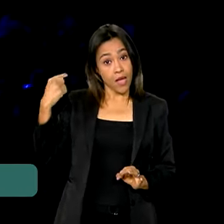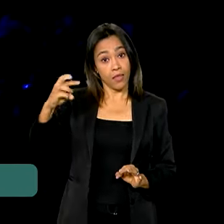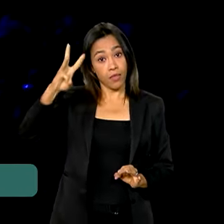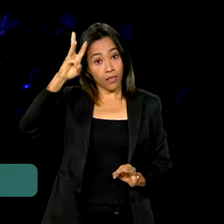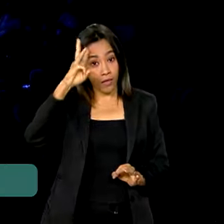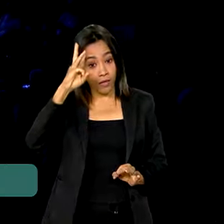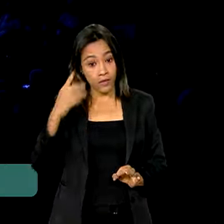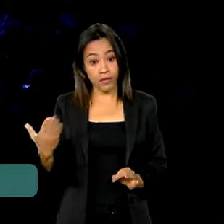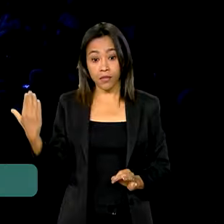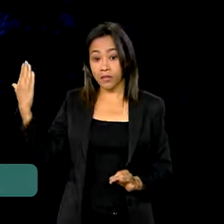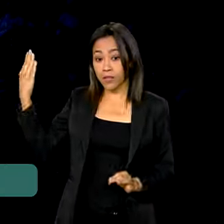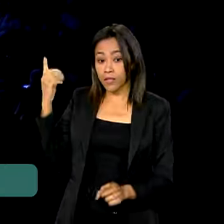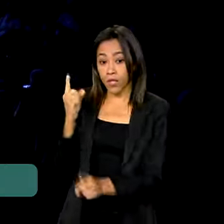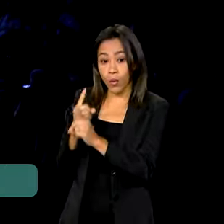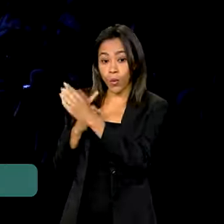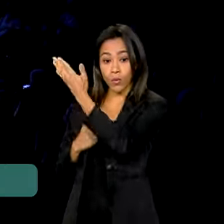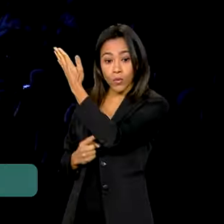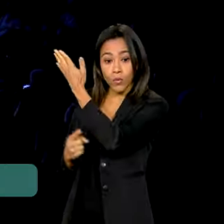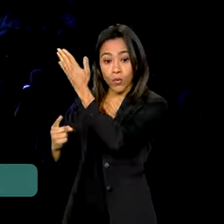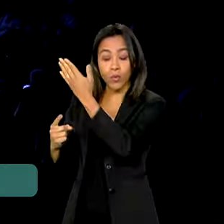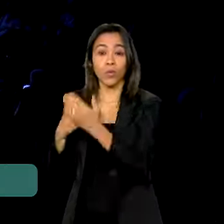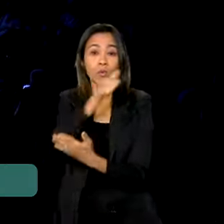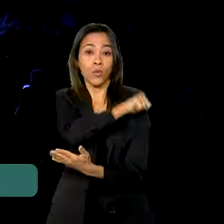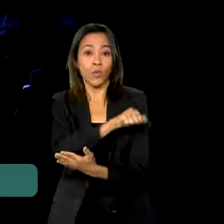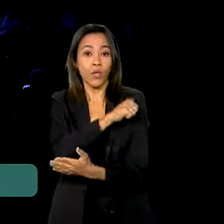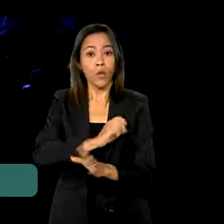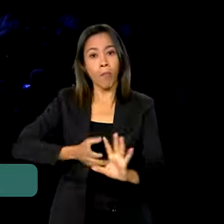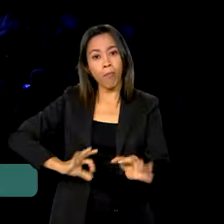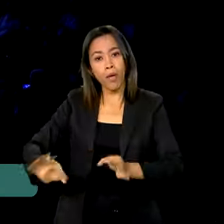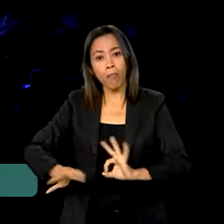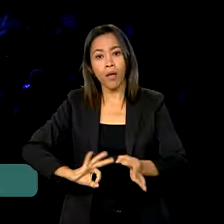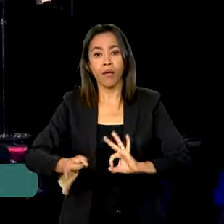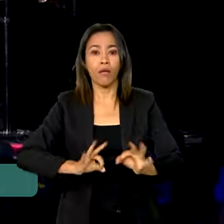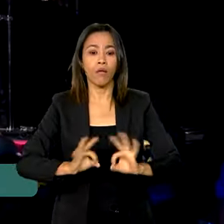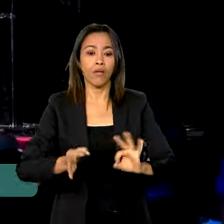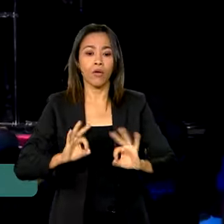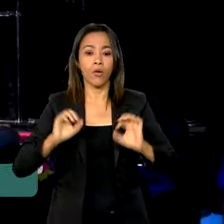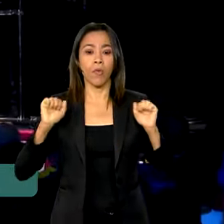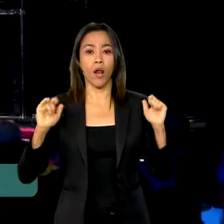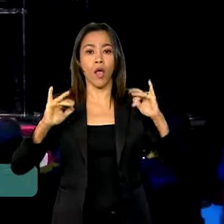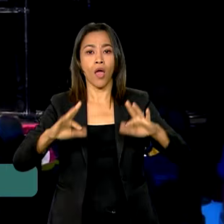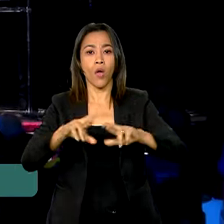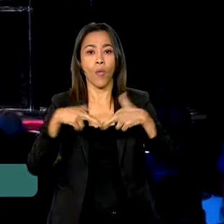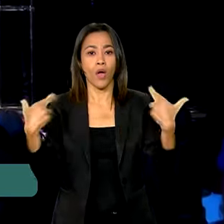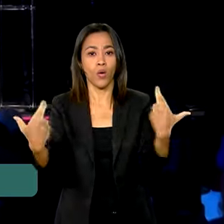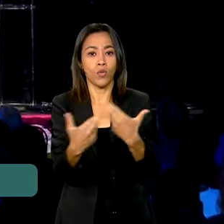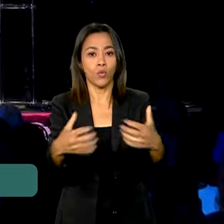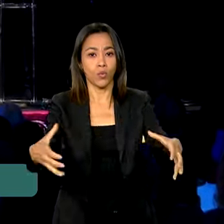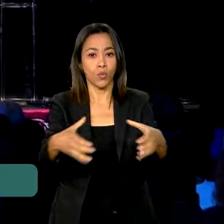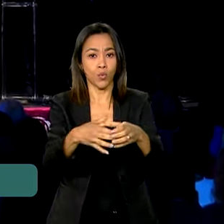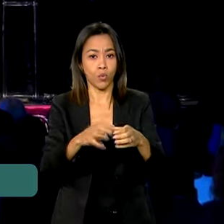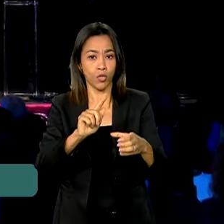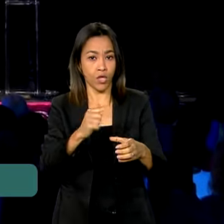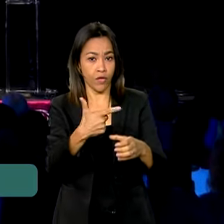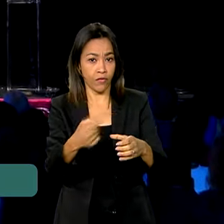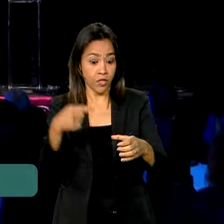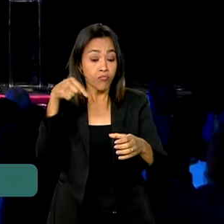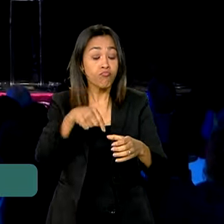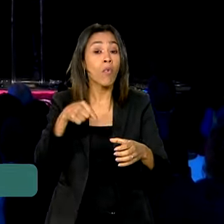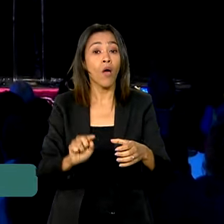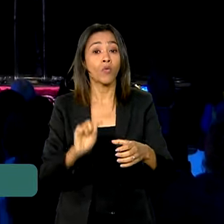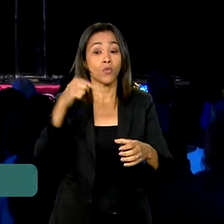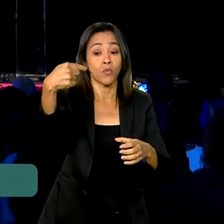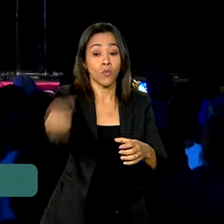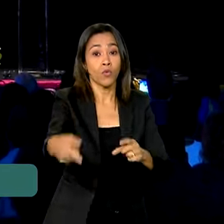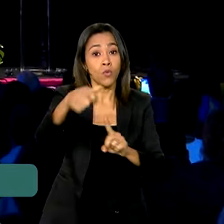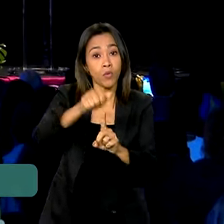Rio de Janeiro, um encontro preparatório para a cúpula social do G20, evento que será realizado em novembro, antes da reunião